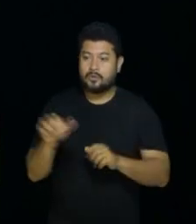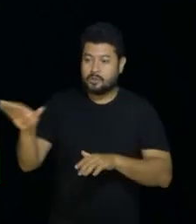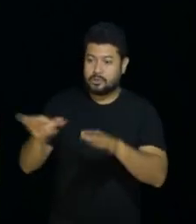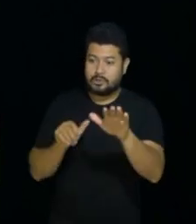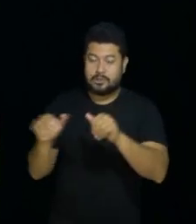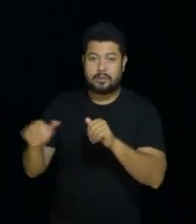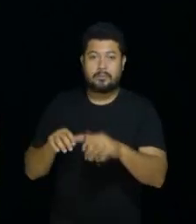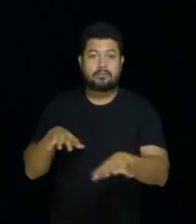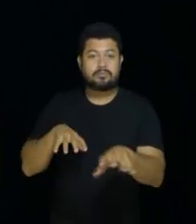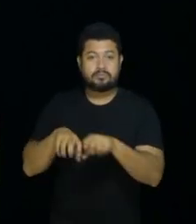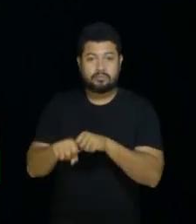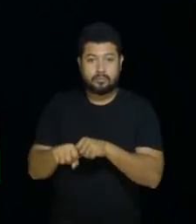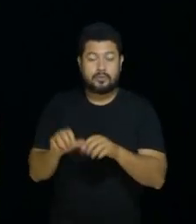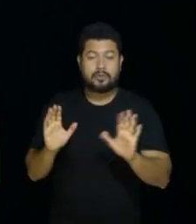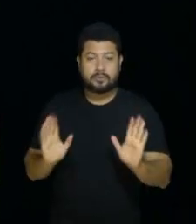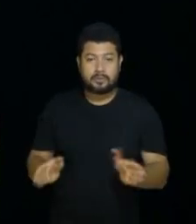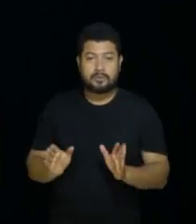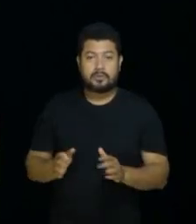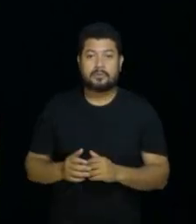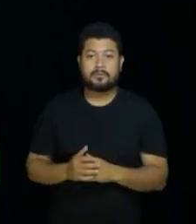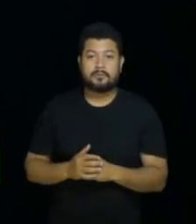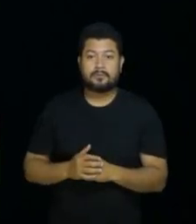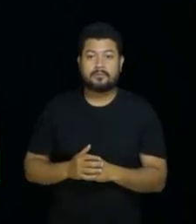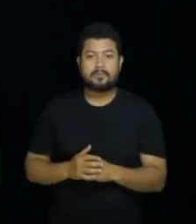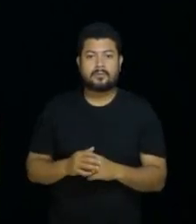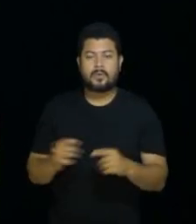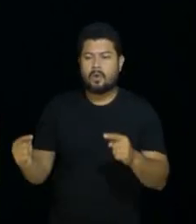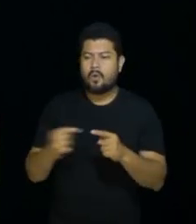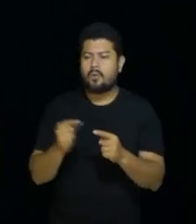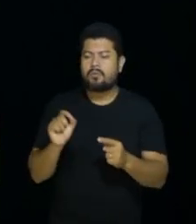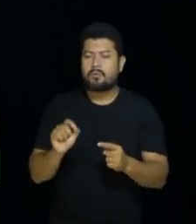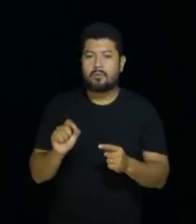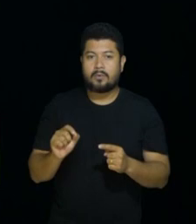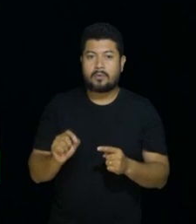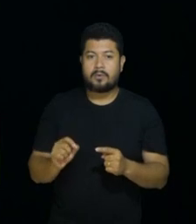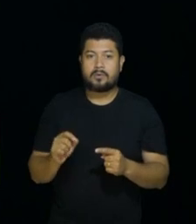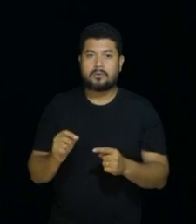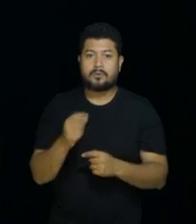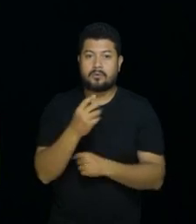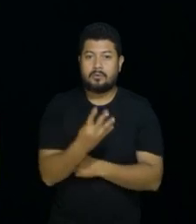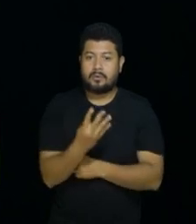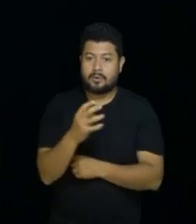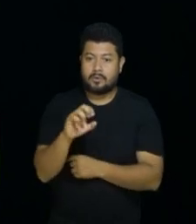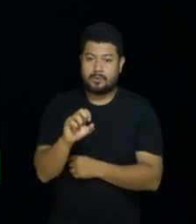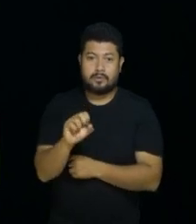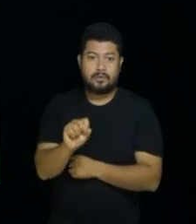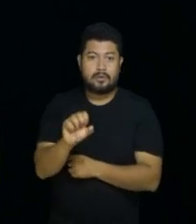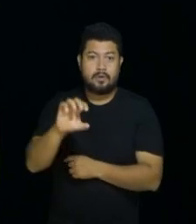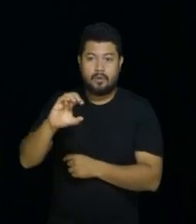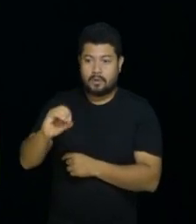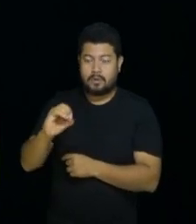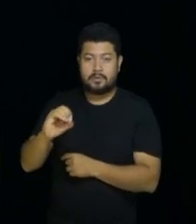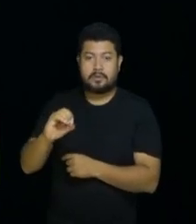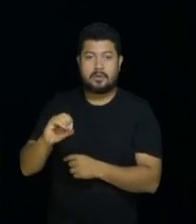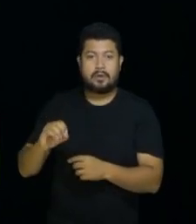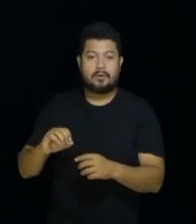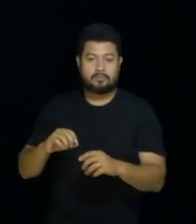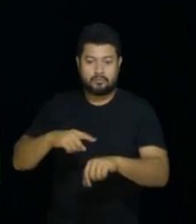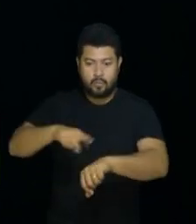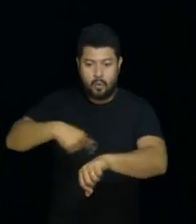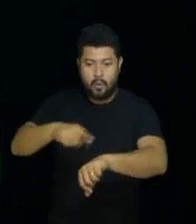profissionais formados no Entra 21. E o que é o Entra 21? São 480 horas de capacitação técnica para que as pessoas